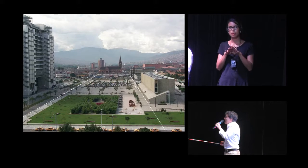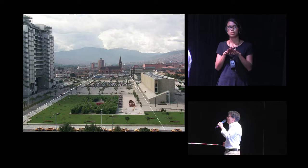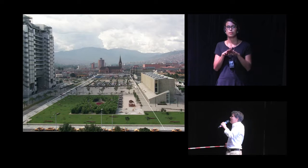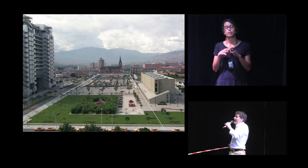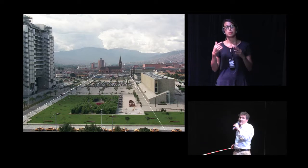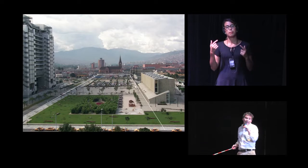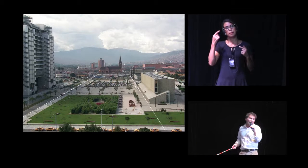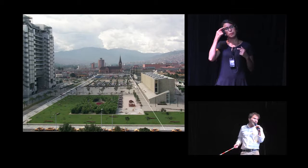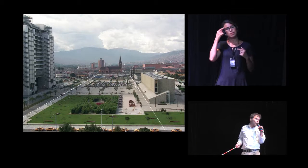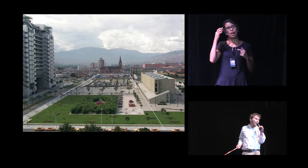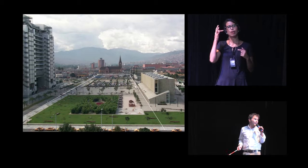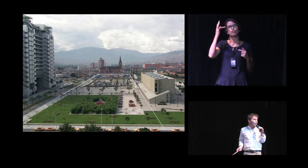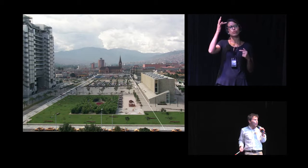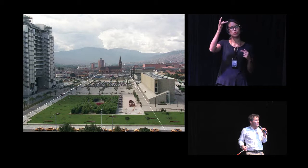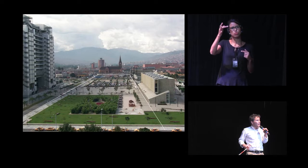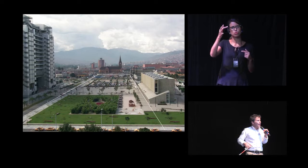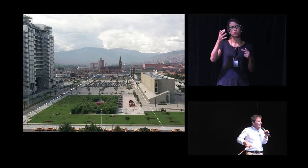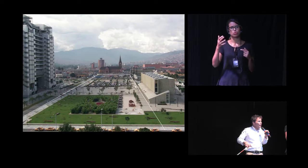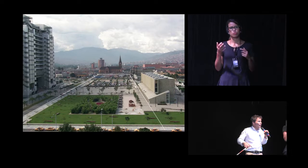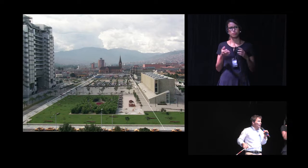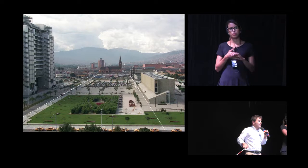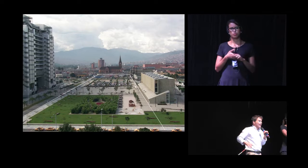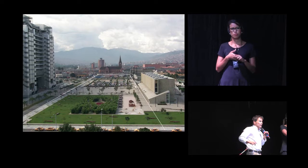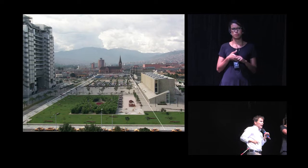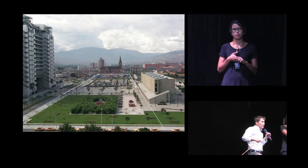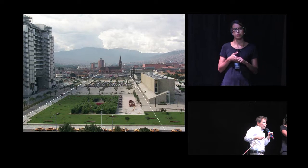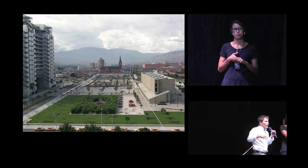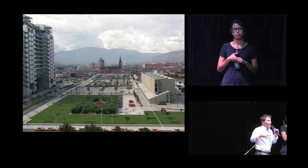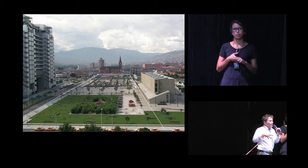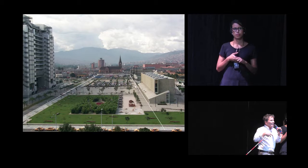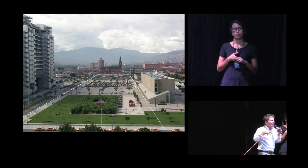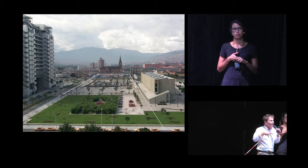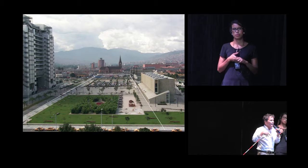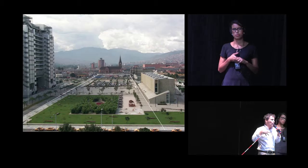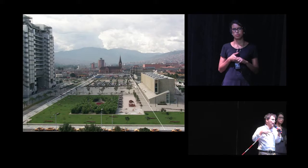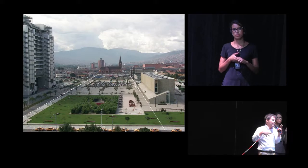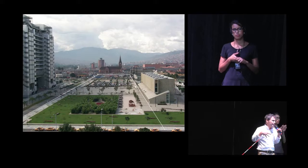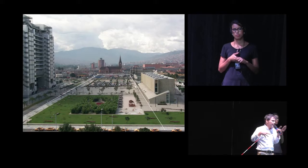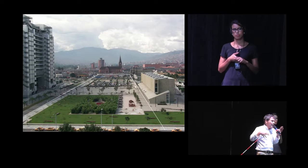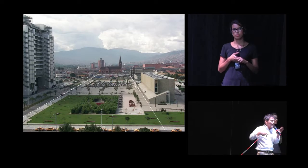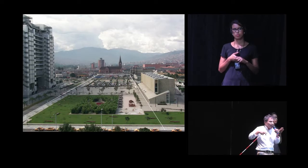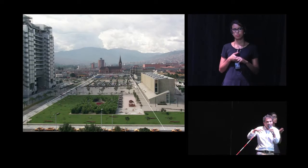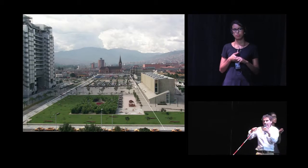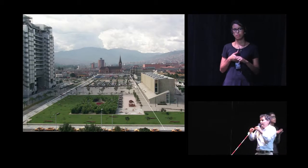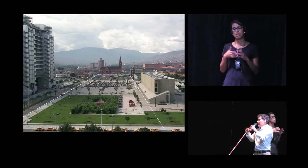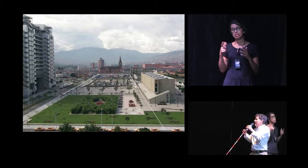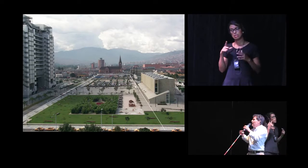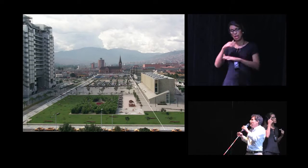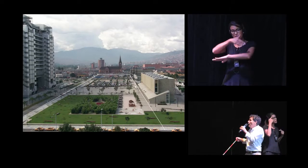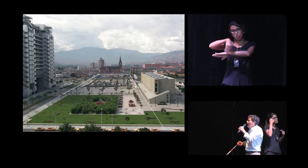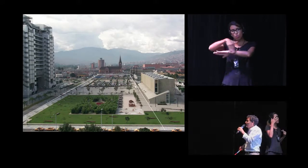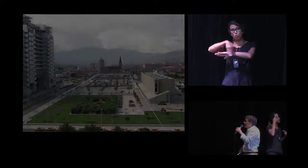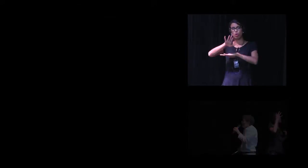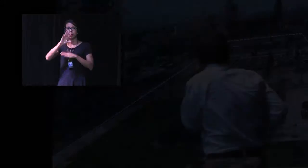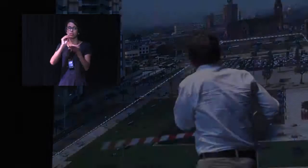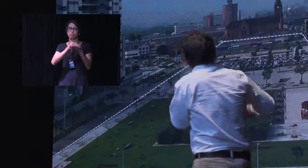Aqui quero salientar um termo que é perspectivas relacionadoras